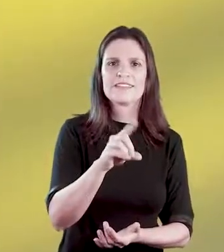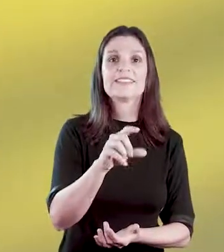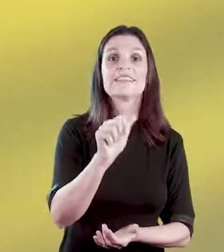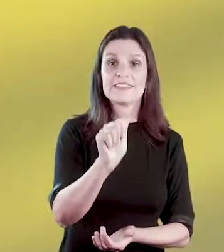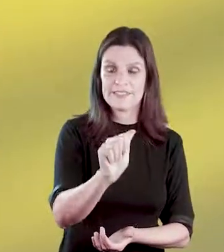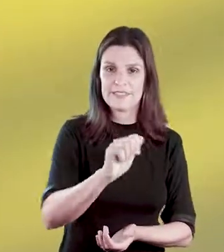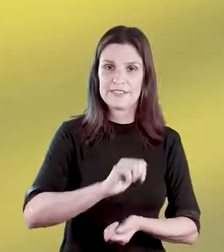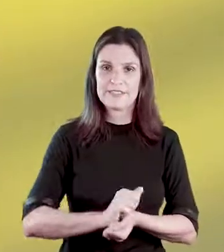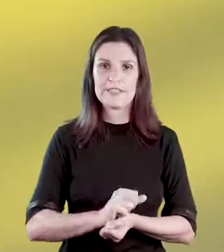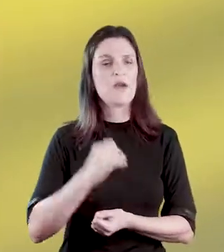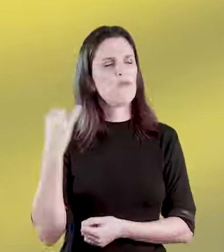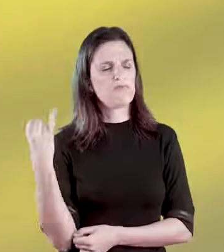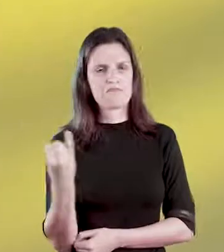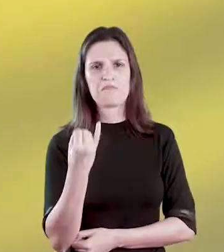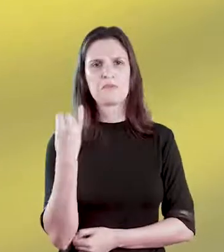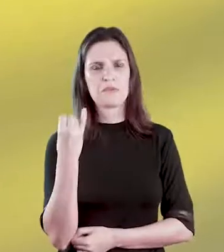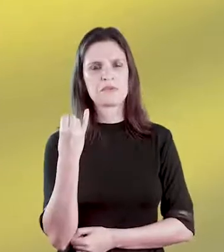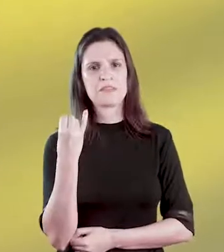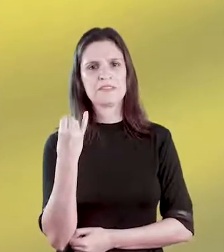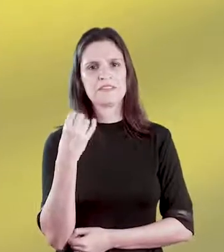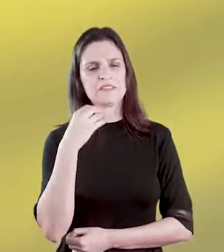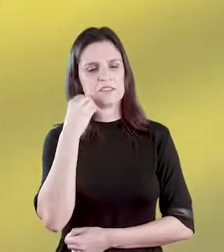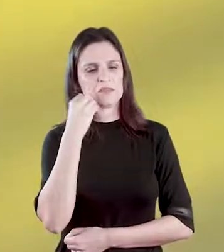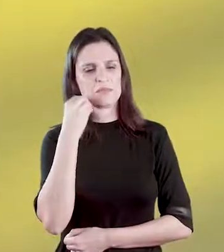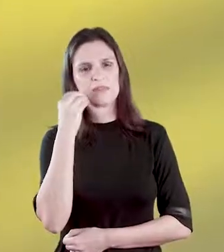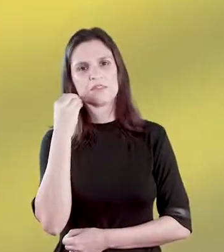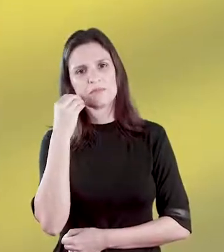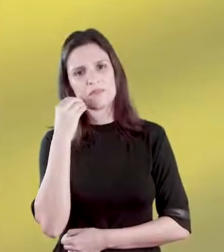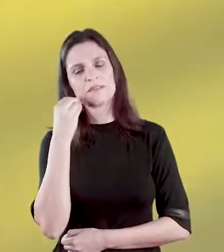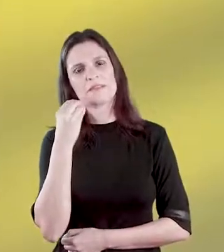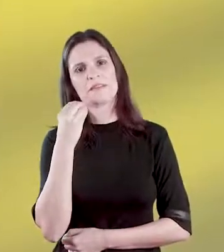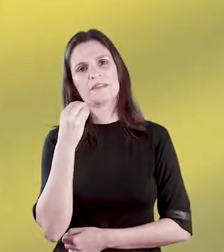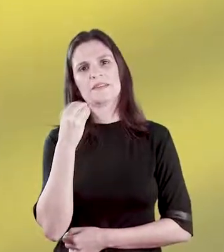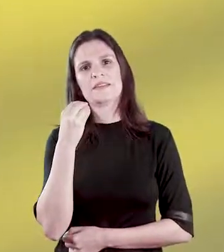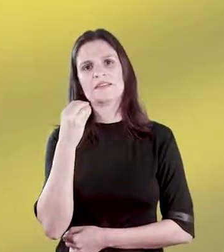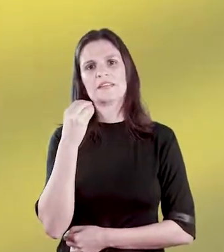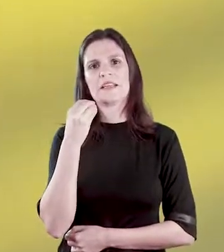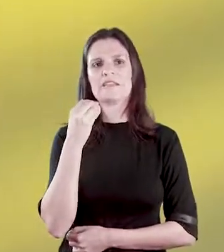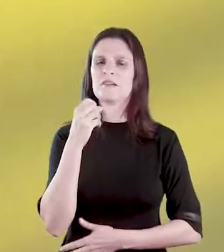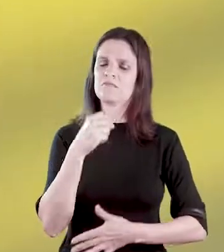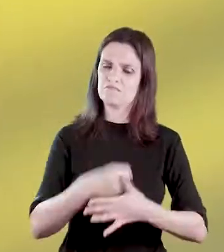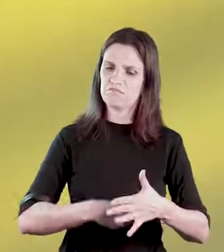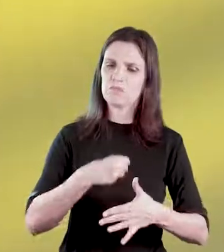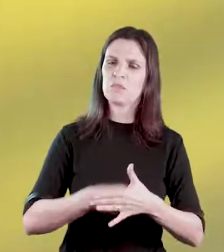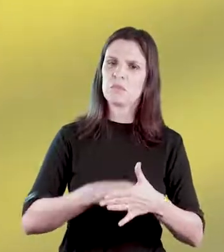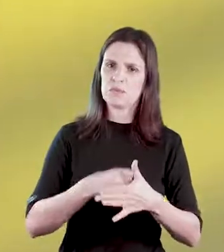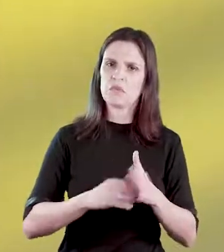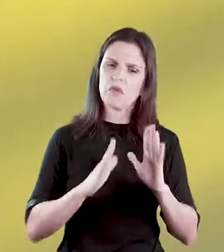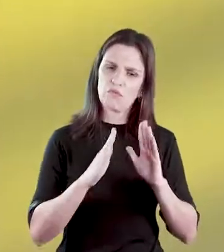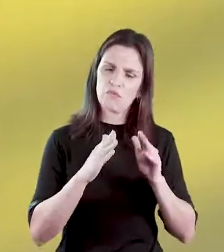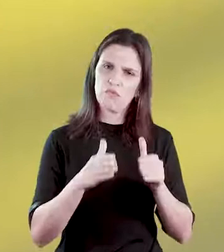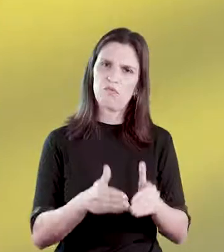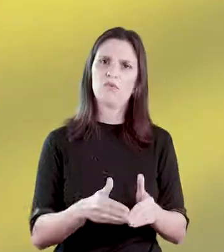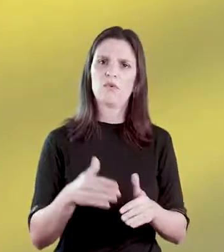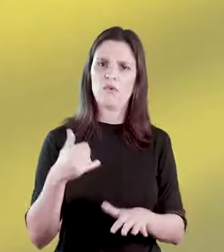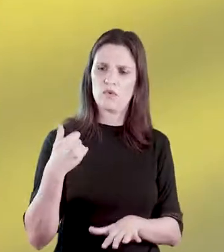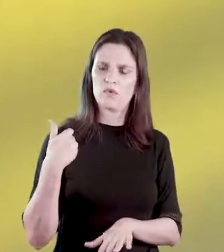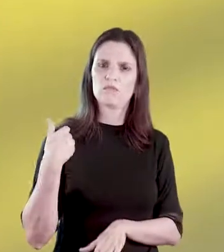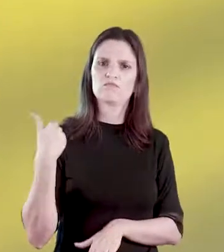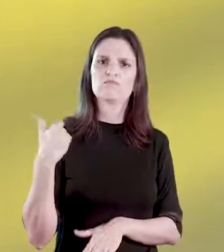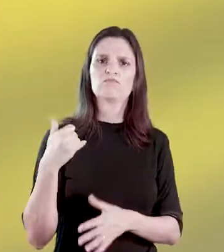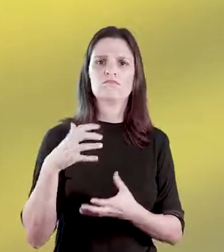mim que me engrandeceu muito me rejuvenesceu porque a Lilo tem muito pela causa do Idoso e 12